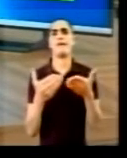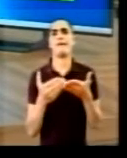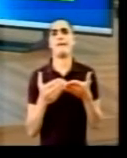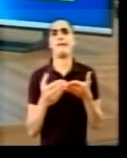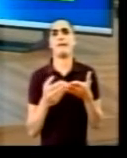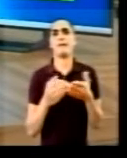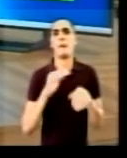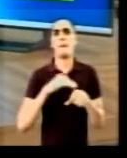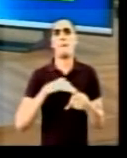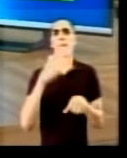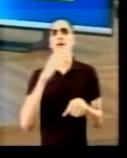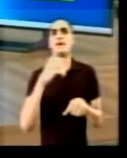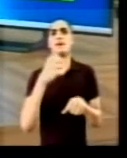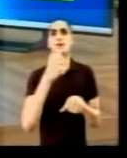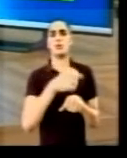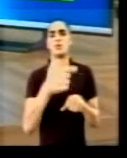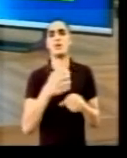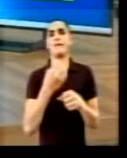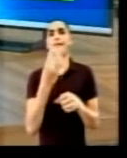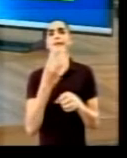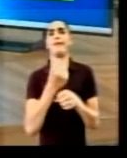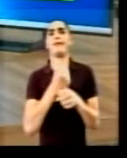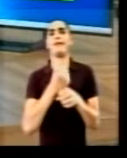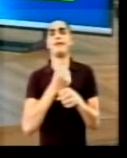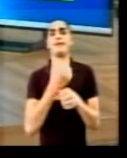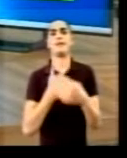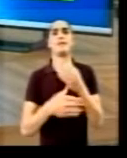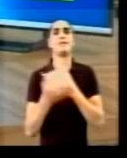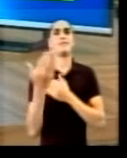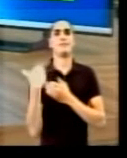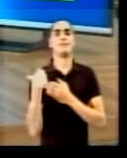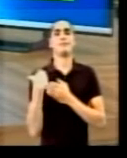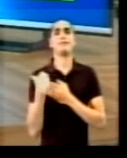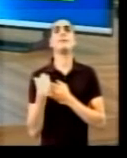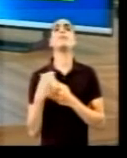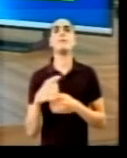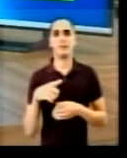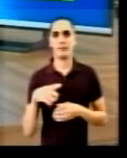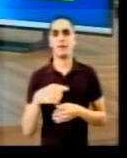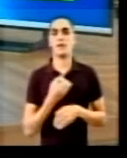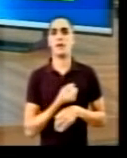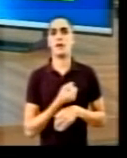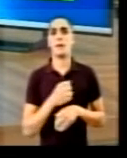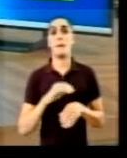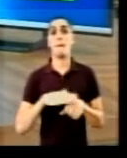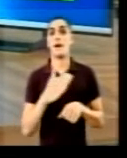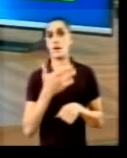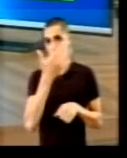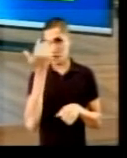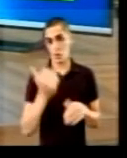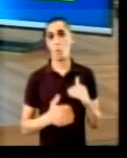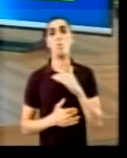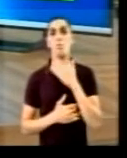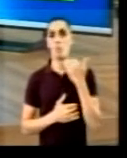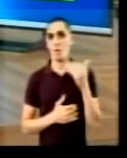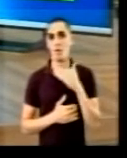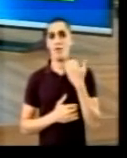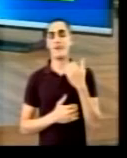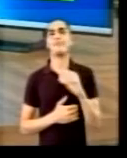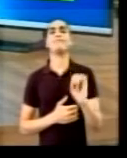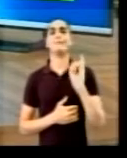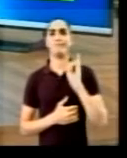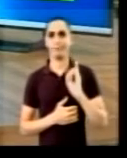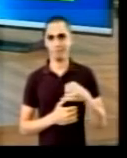pessoal, está morrendo mais gente. Tem mais óbitos, sim. E qual que é a causa? Qual